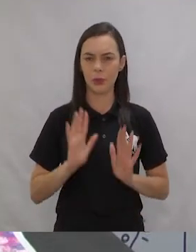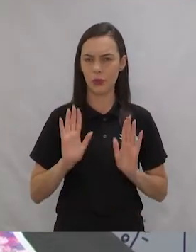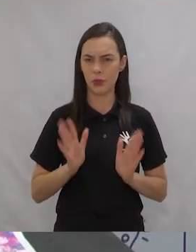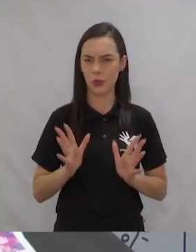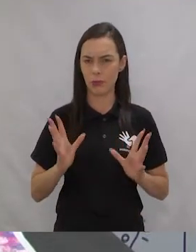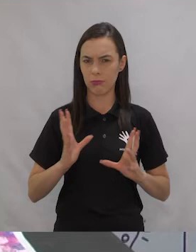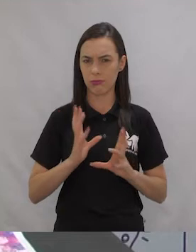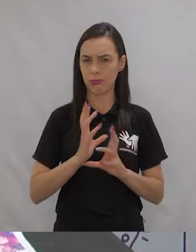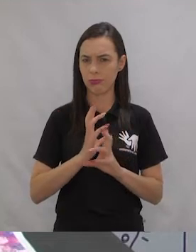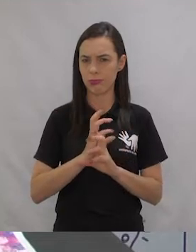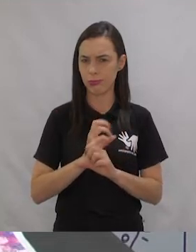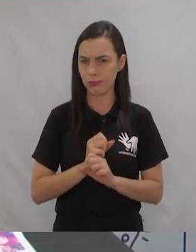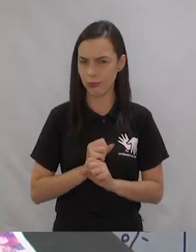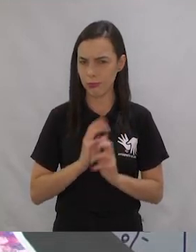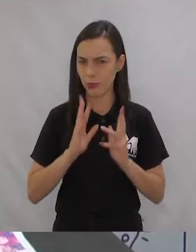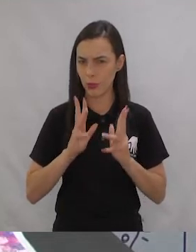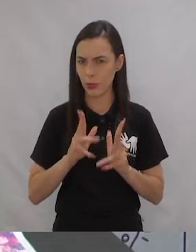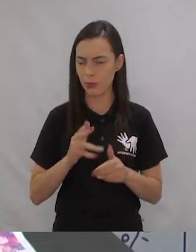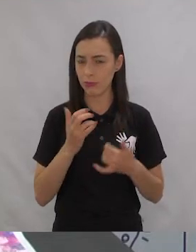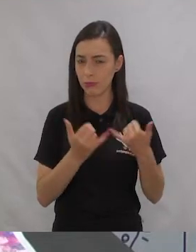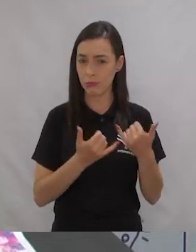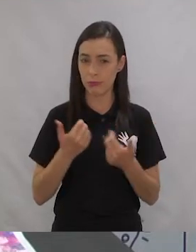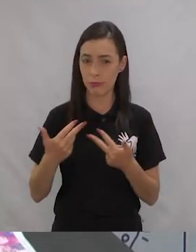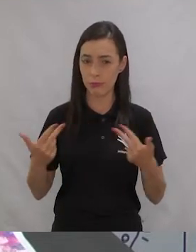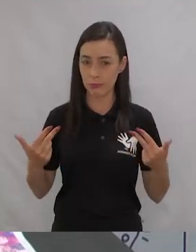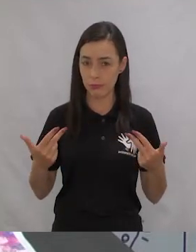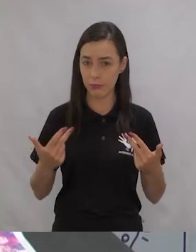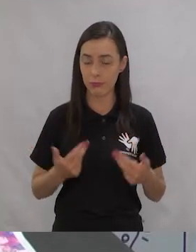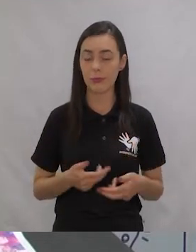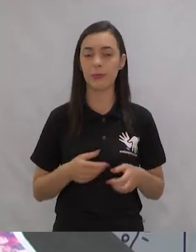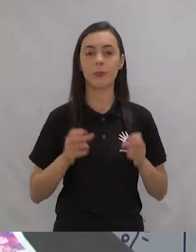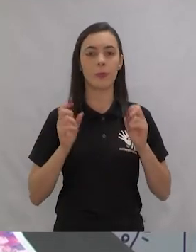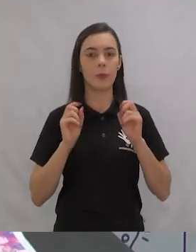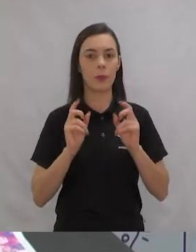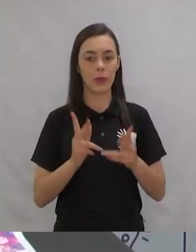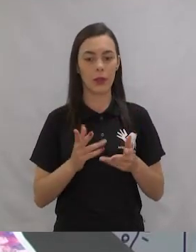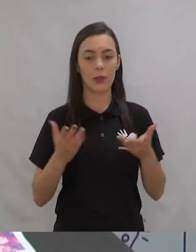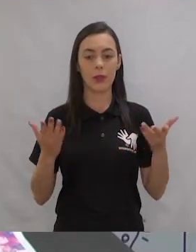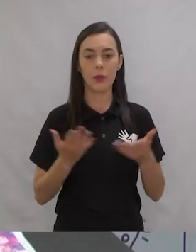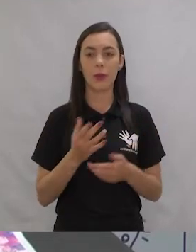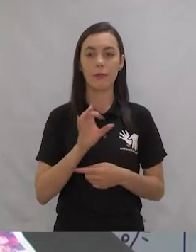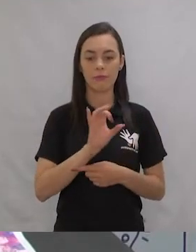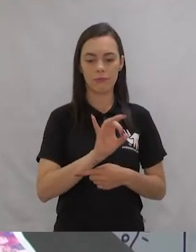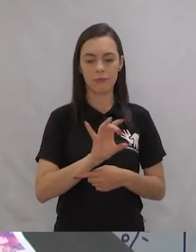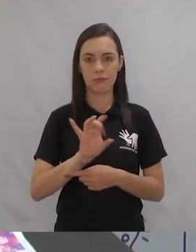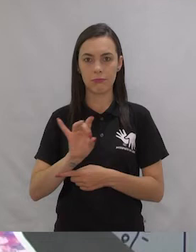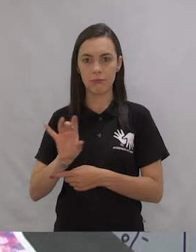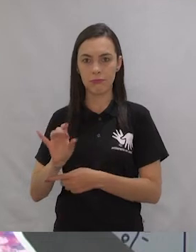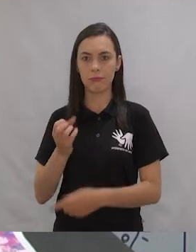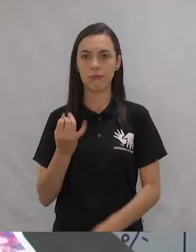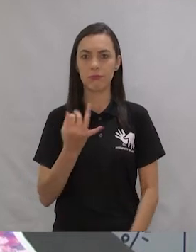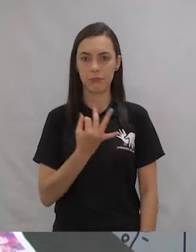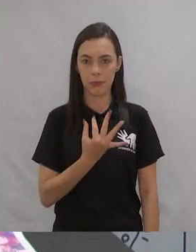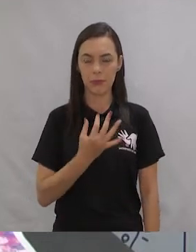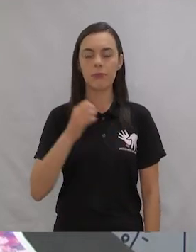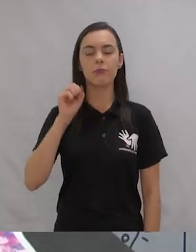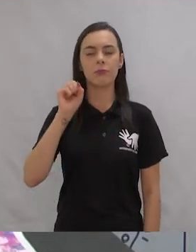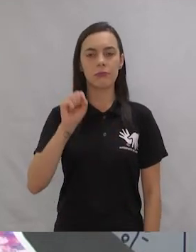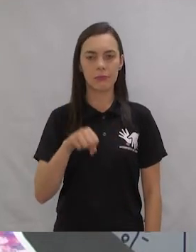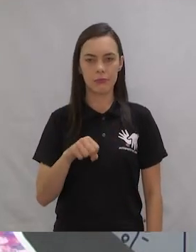Juntaram tudo? Juntaram todos os brinquedos? Fizeram a quantidade de cada um?